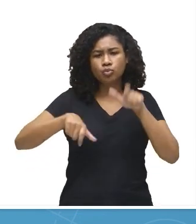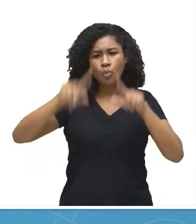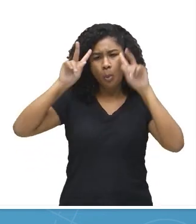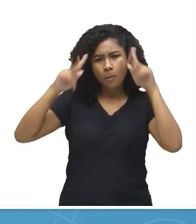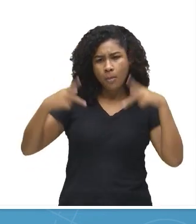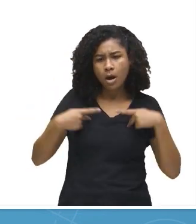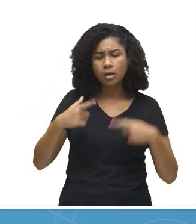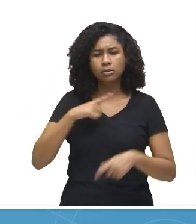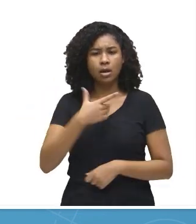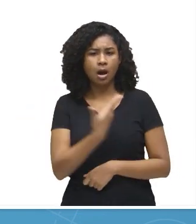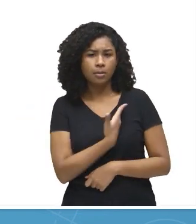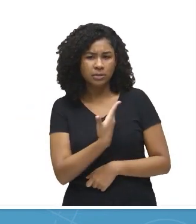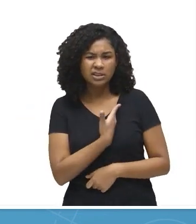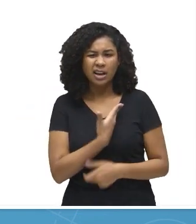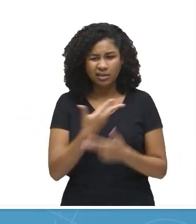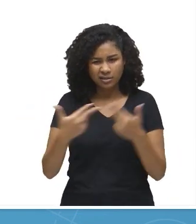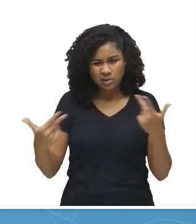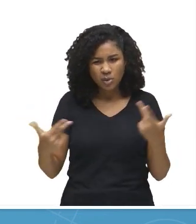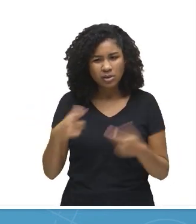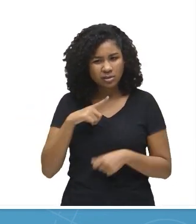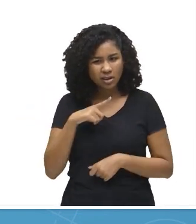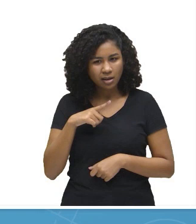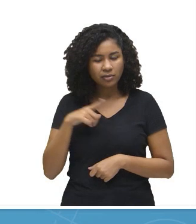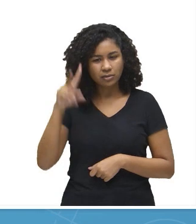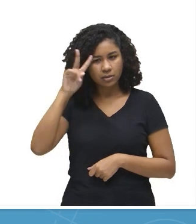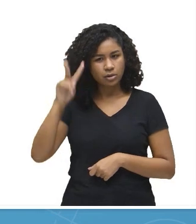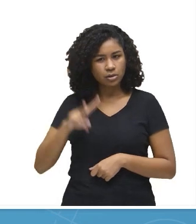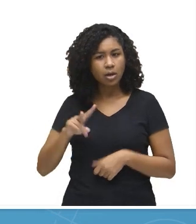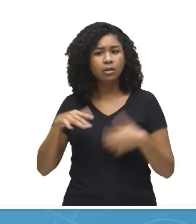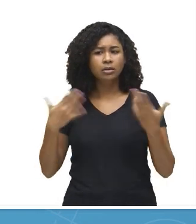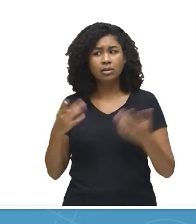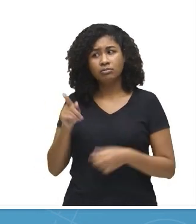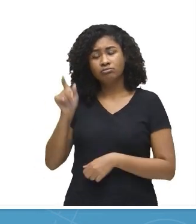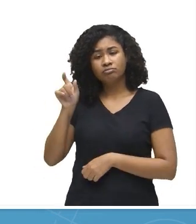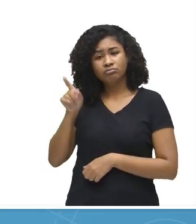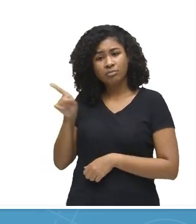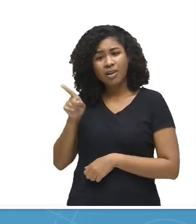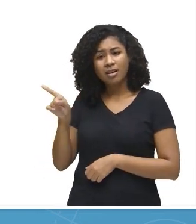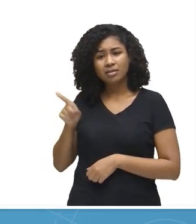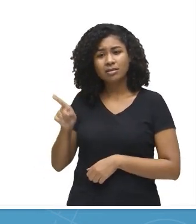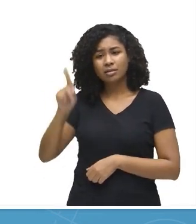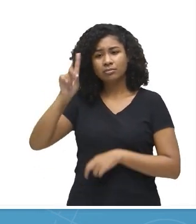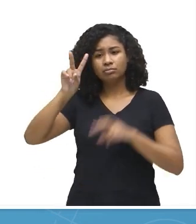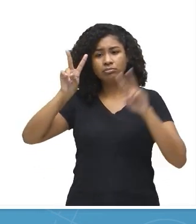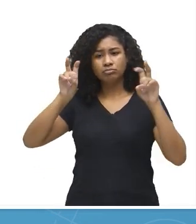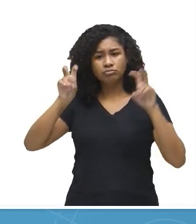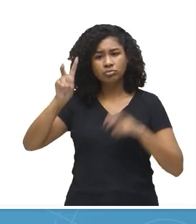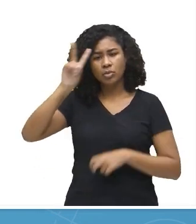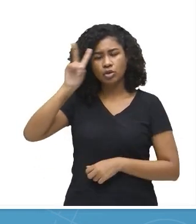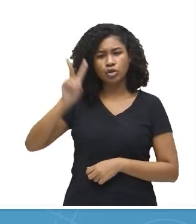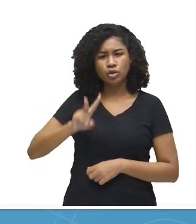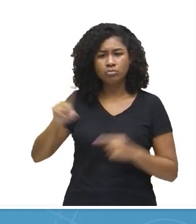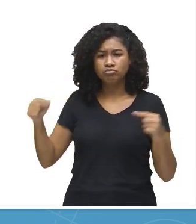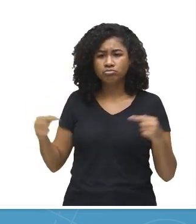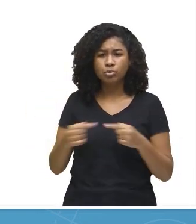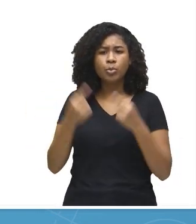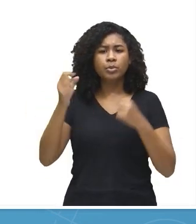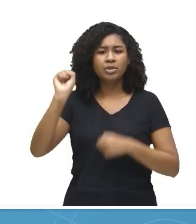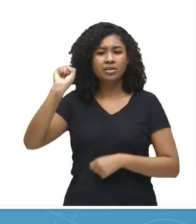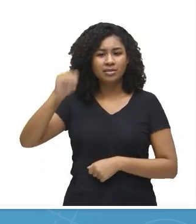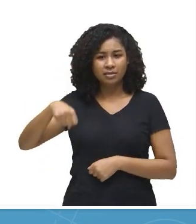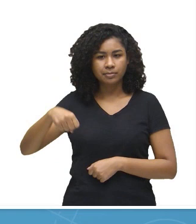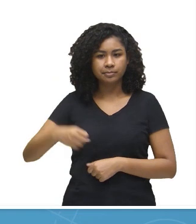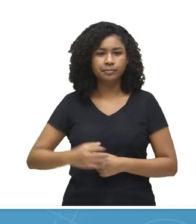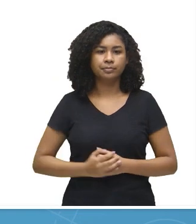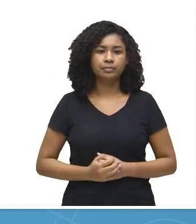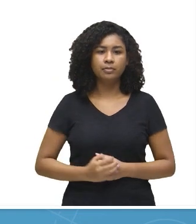mais. E essa questão tem sim a ver com com essa história. Na letra C,